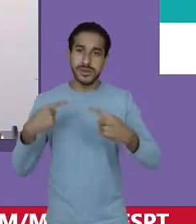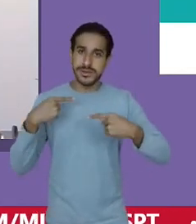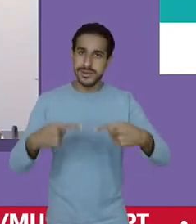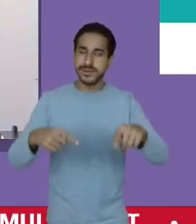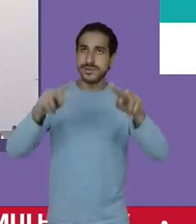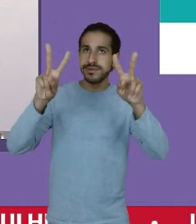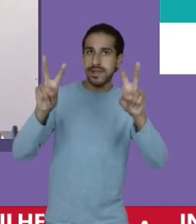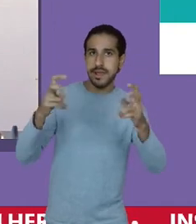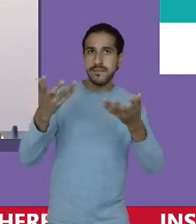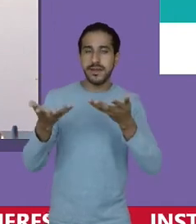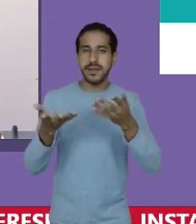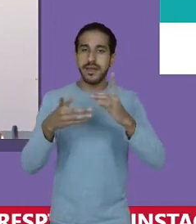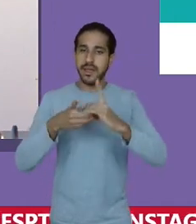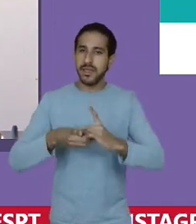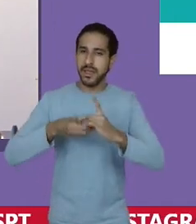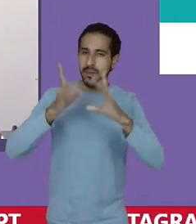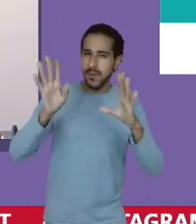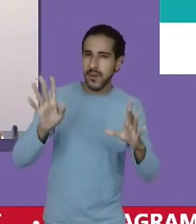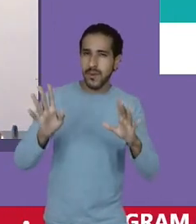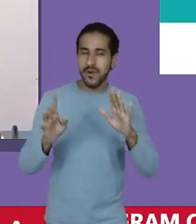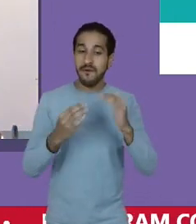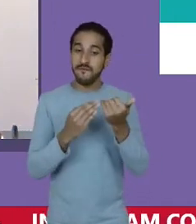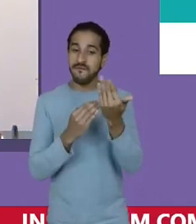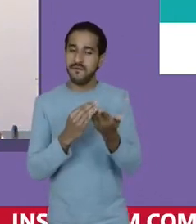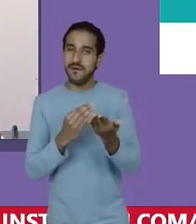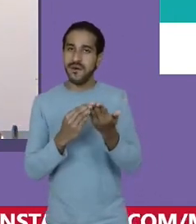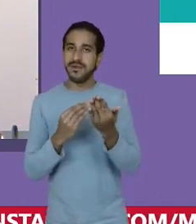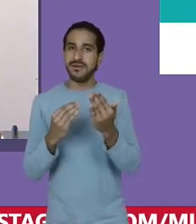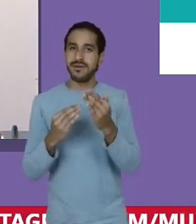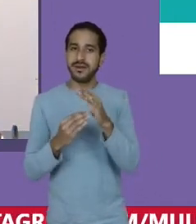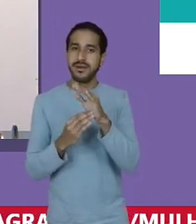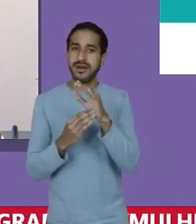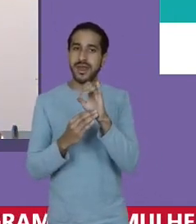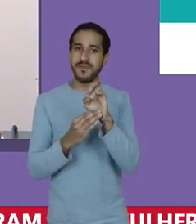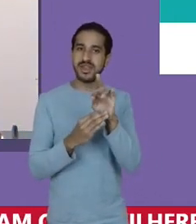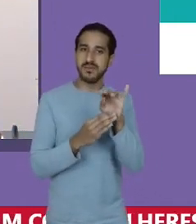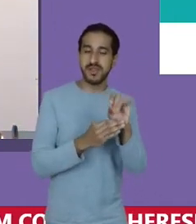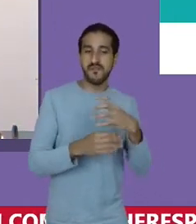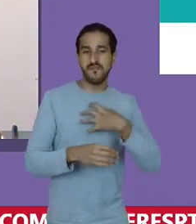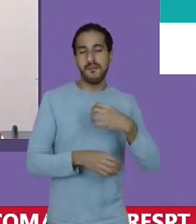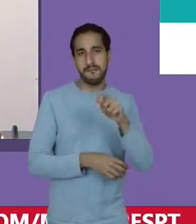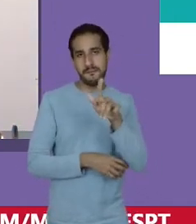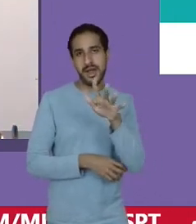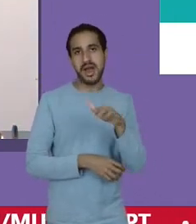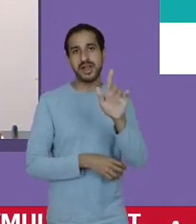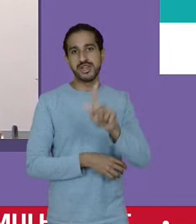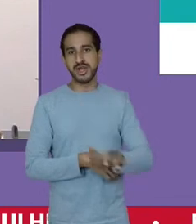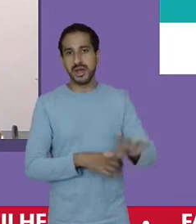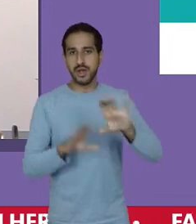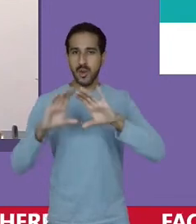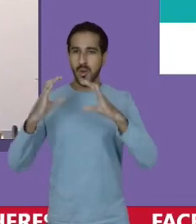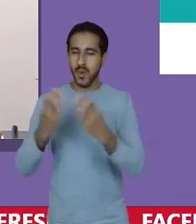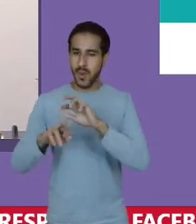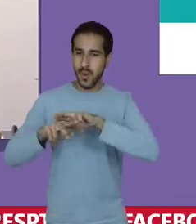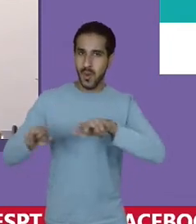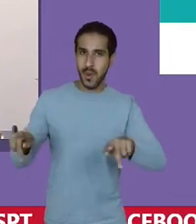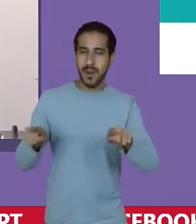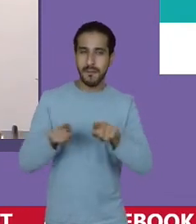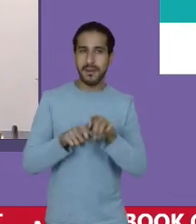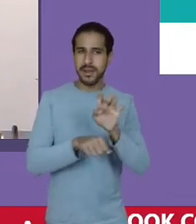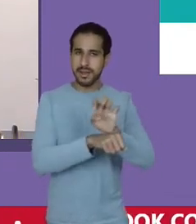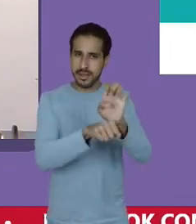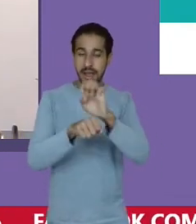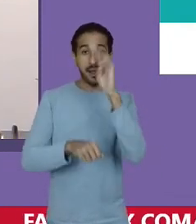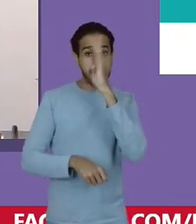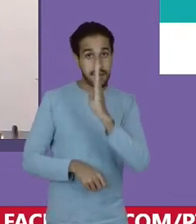discussão sobre democracia para fora dos empreendimentos, a democracia mais ampla nas comunidades e no Estado